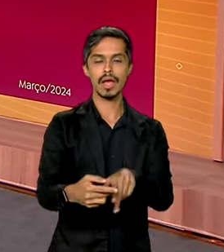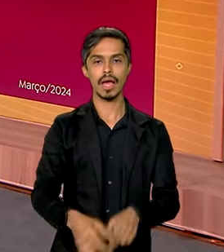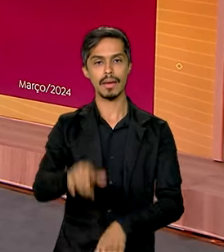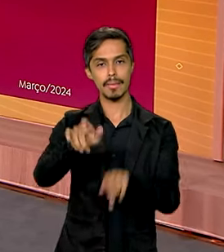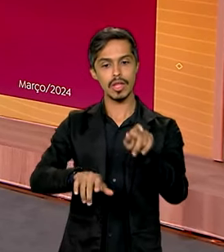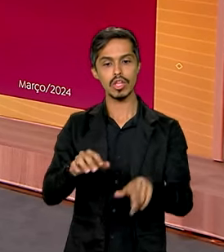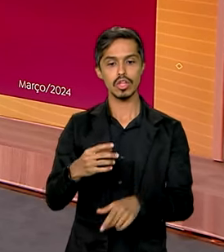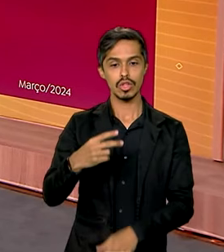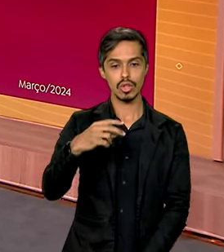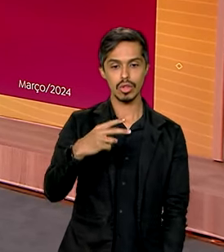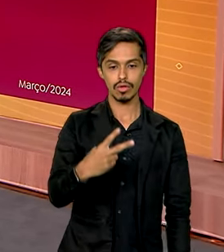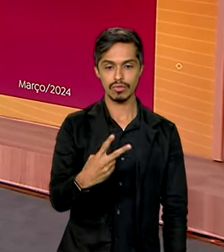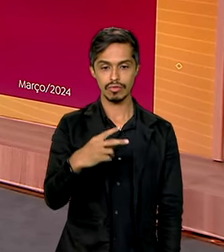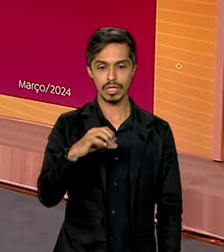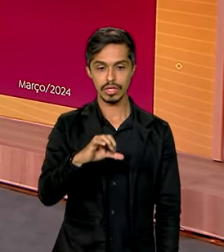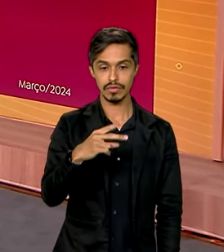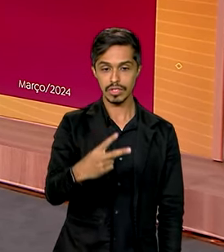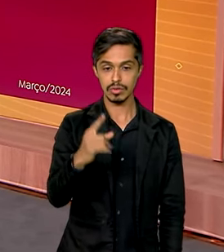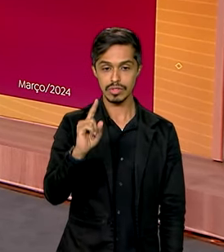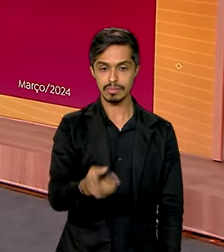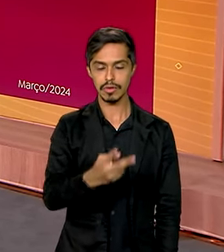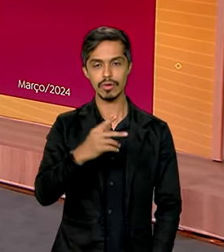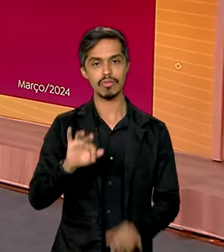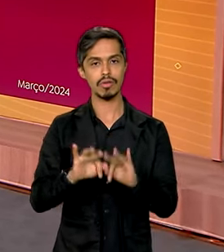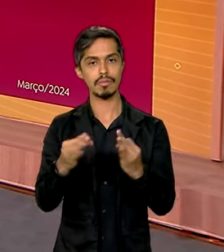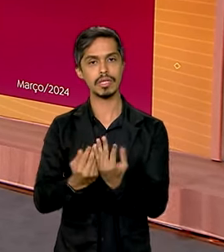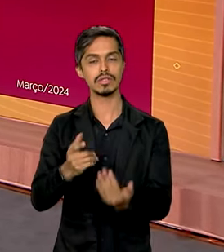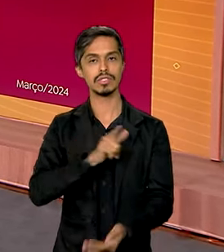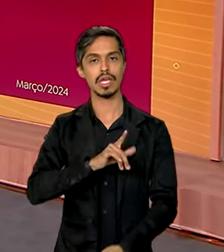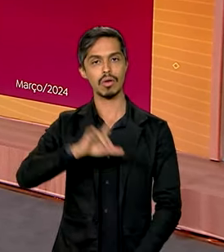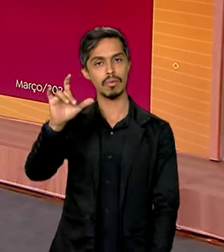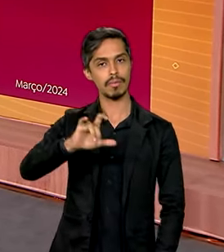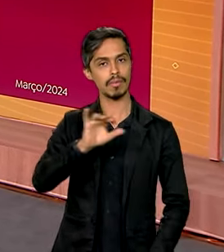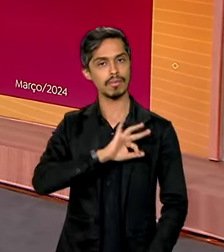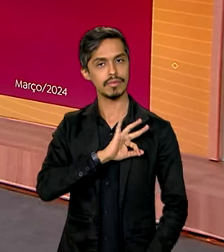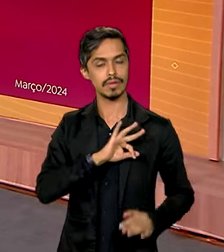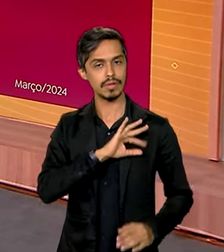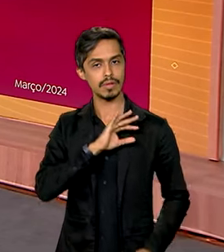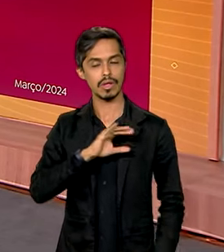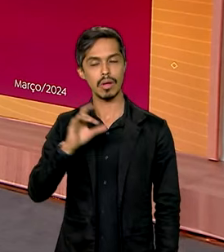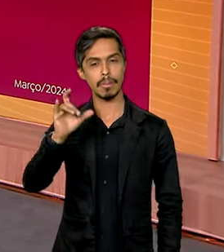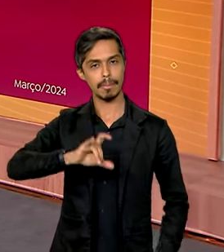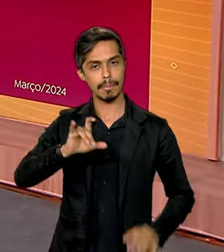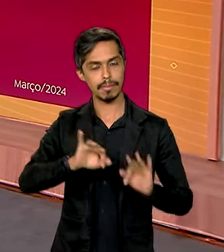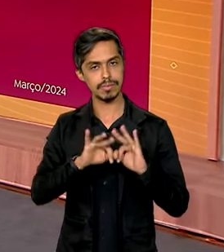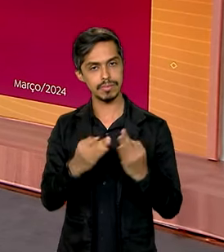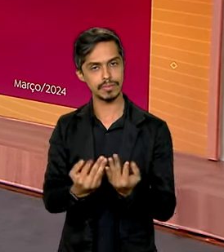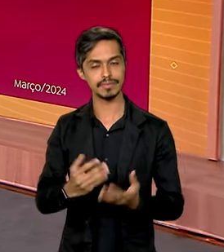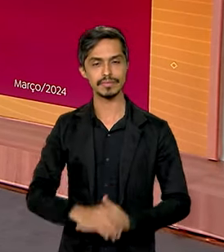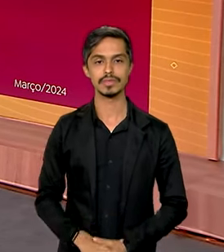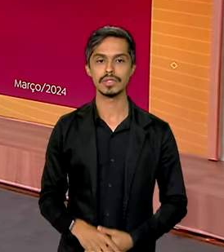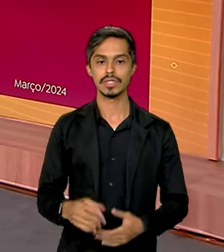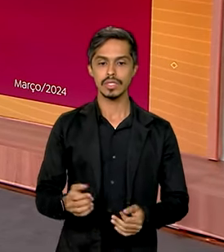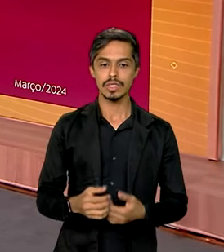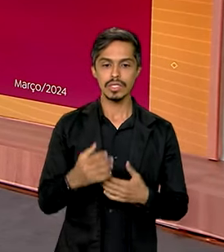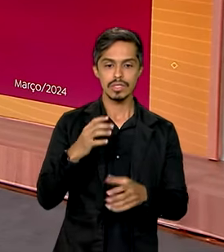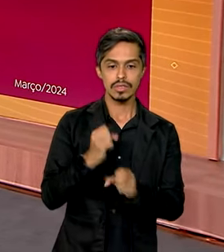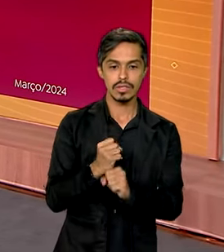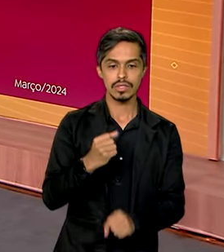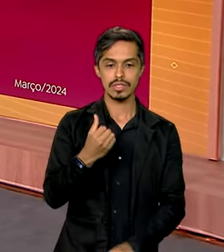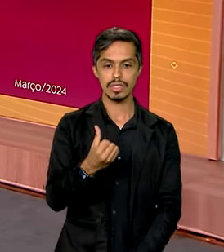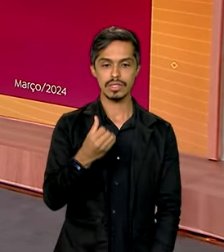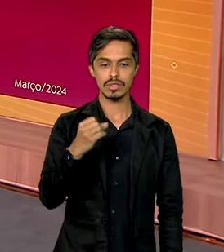mil famílias são atendidas pelo programa Bolsa Família, com valor médio do benefício de quase R$